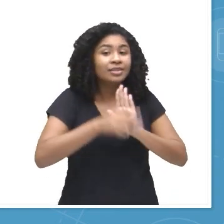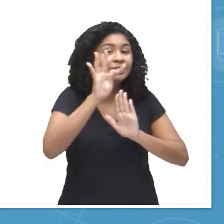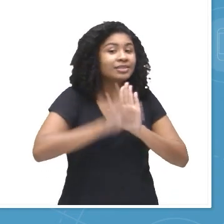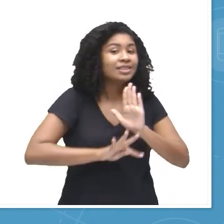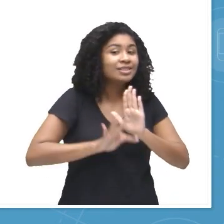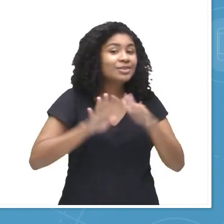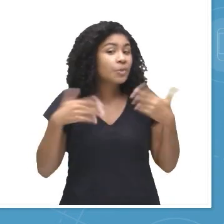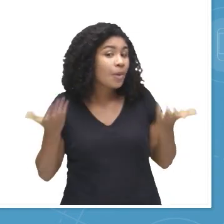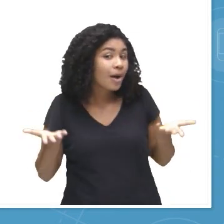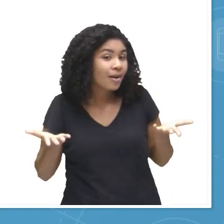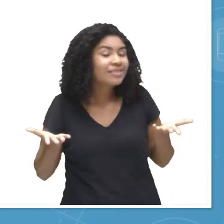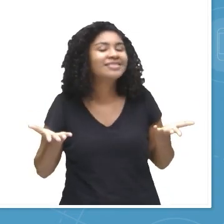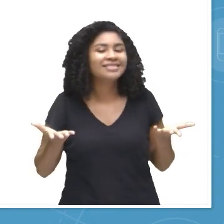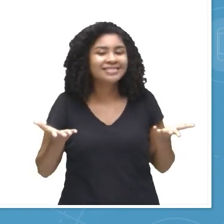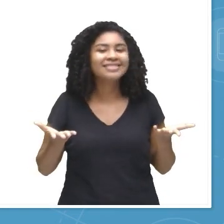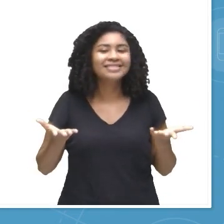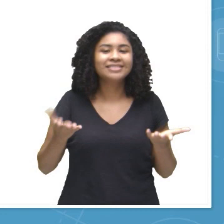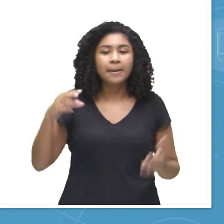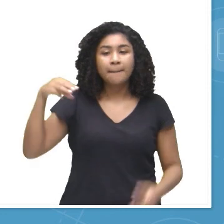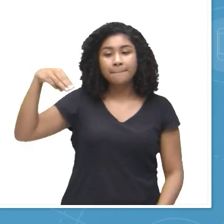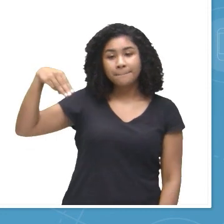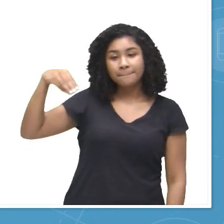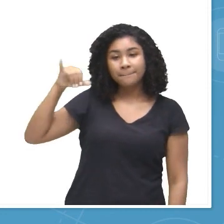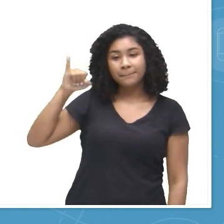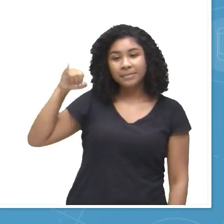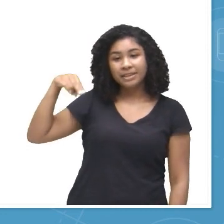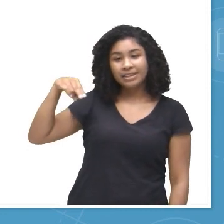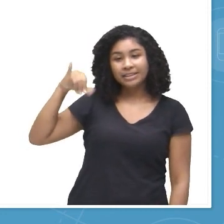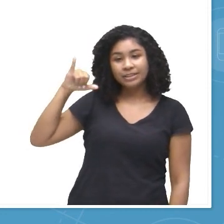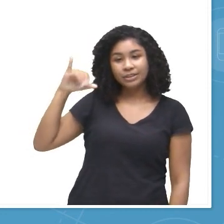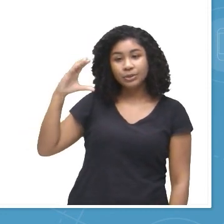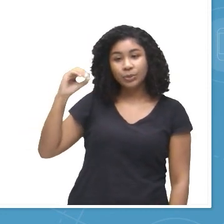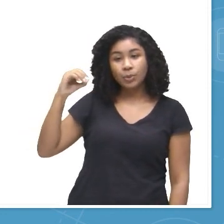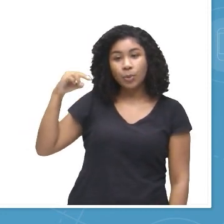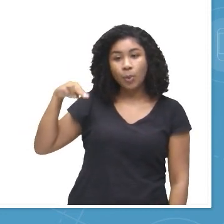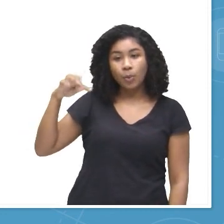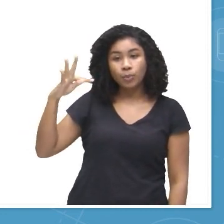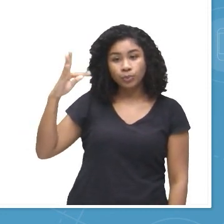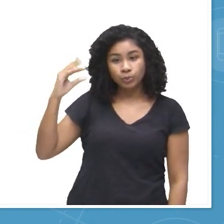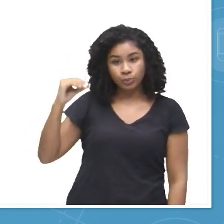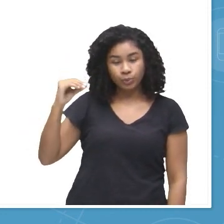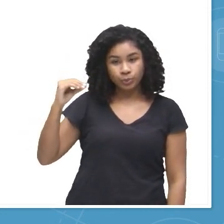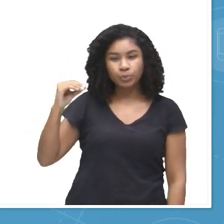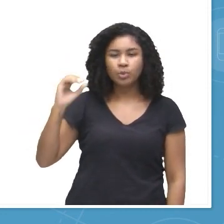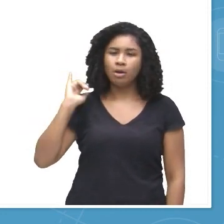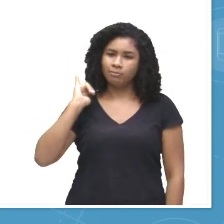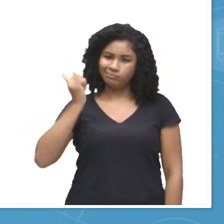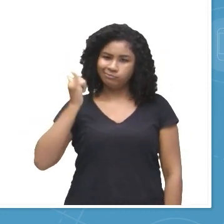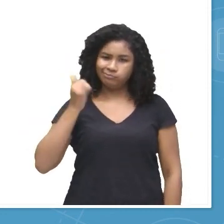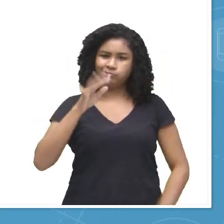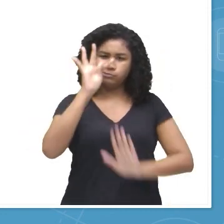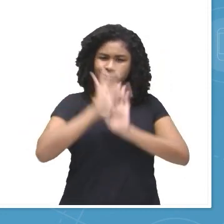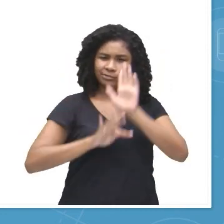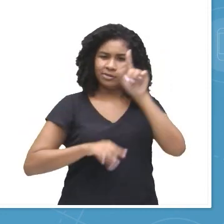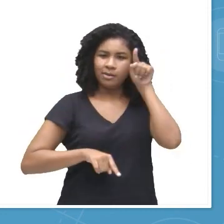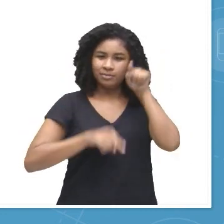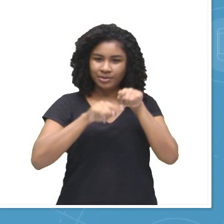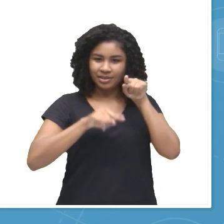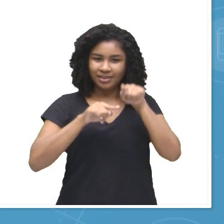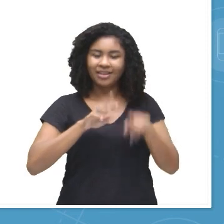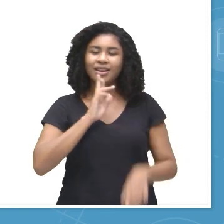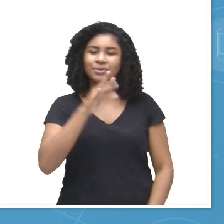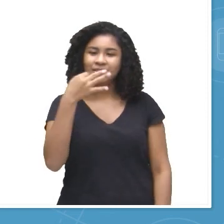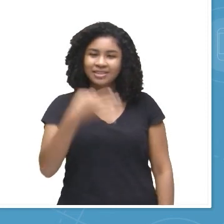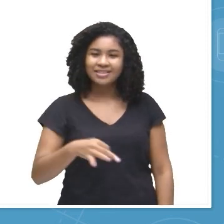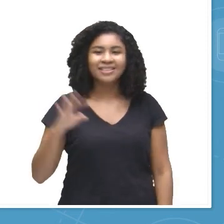mini-conto, é um texto bem pequeno, como vocês conseguem perceber, né? E a resposta correta é a letra B mesmo,